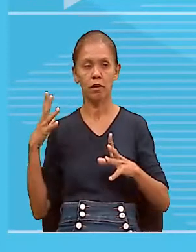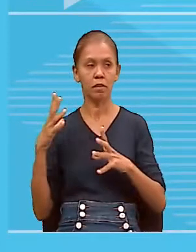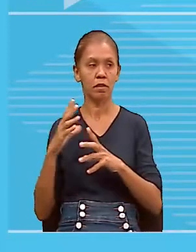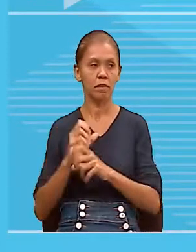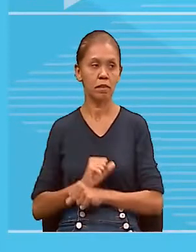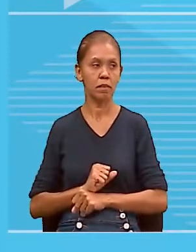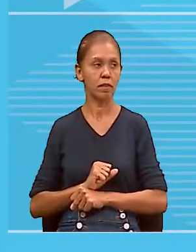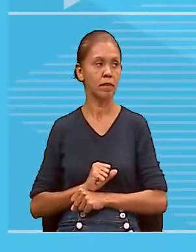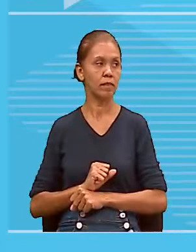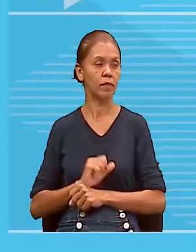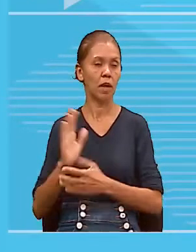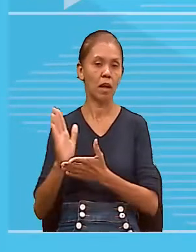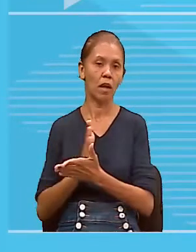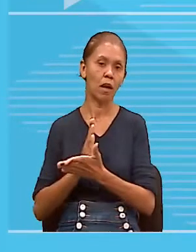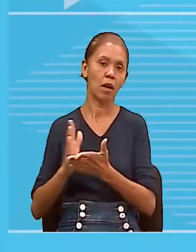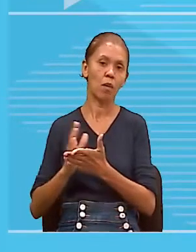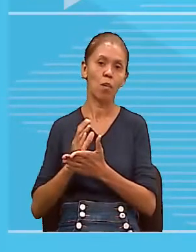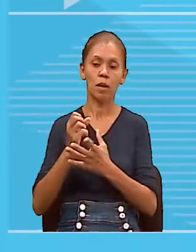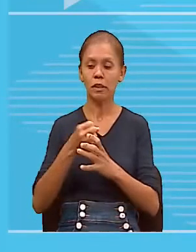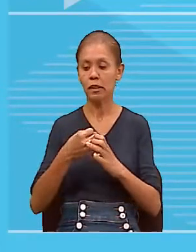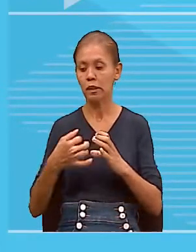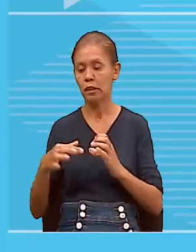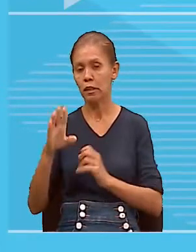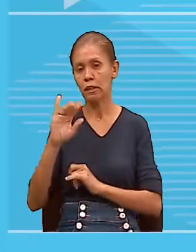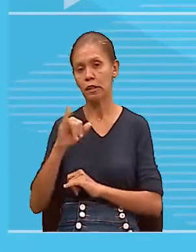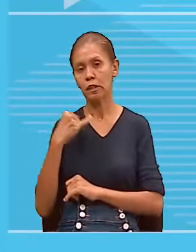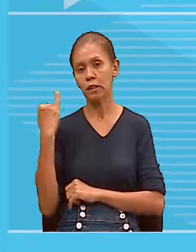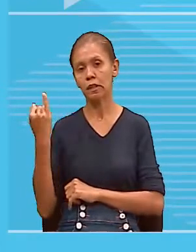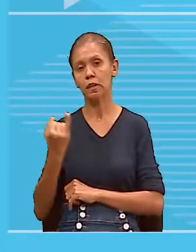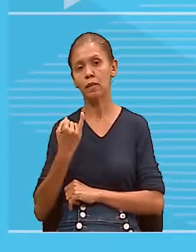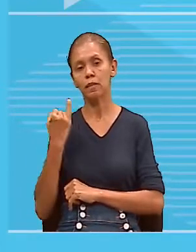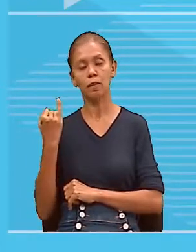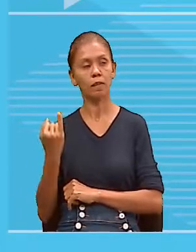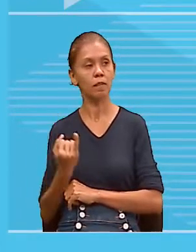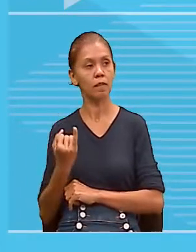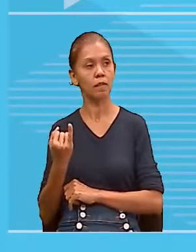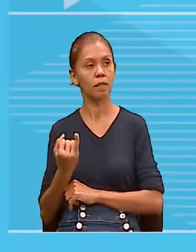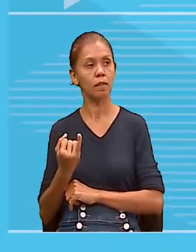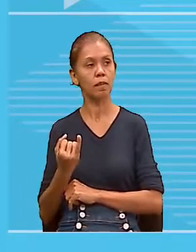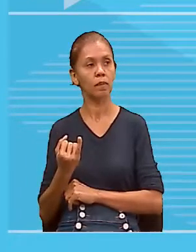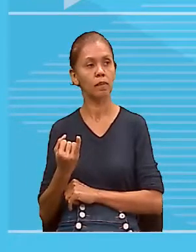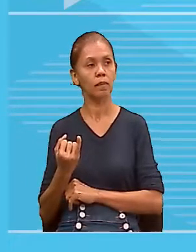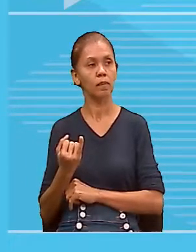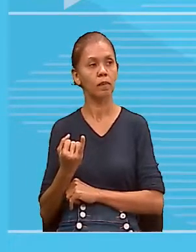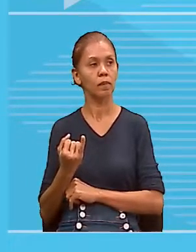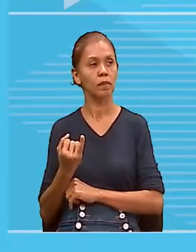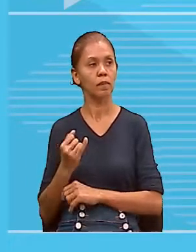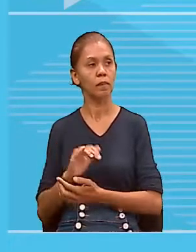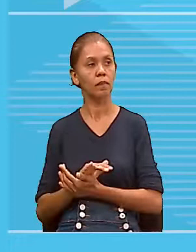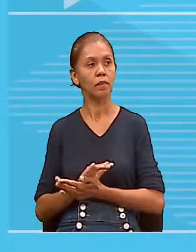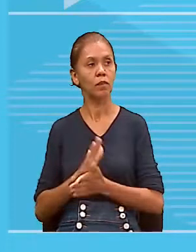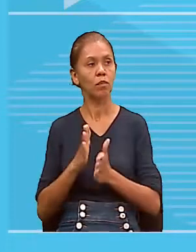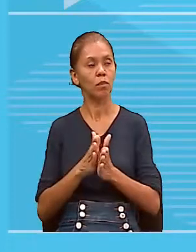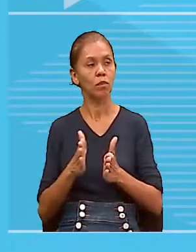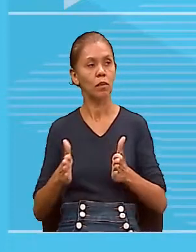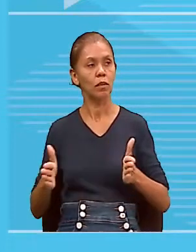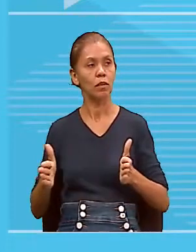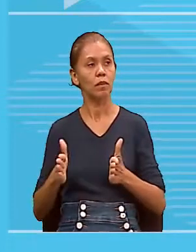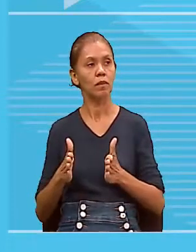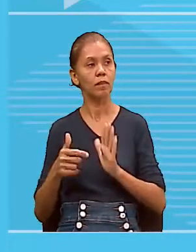alguns elementos importantes da cultura Tupiniquim deixa eu colocar um período